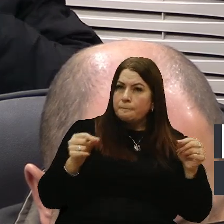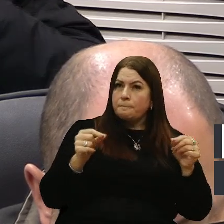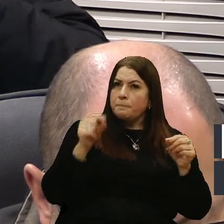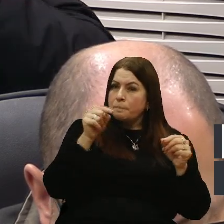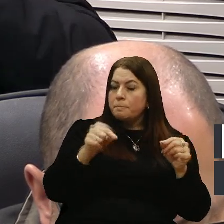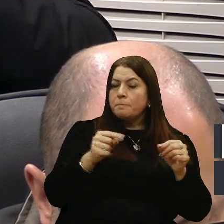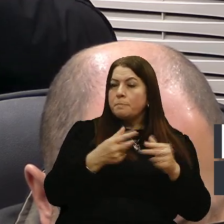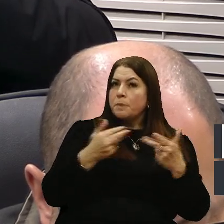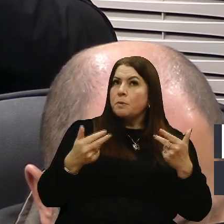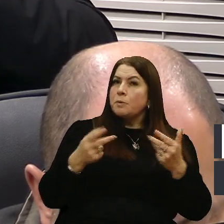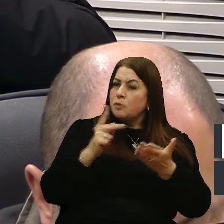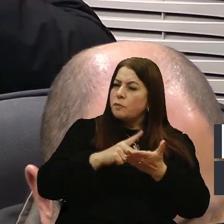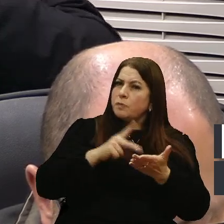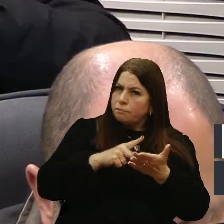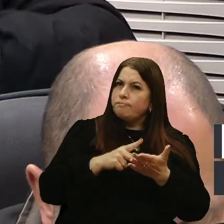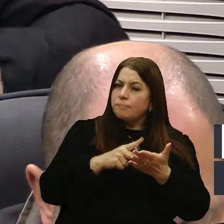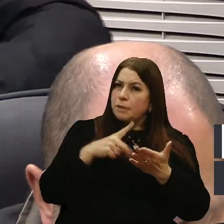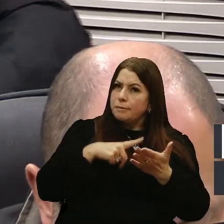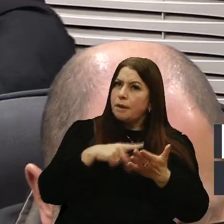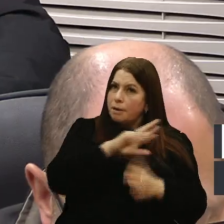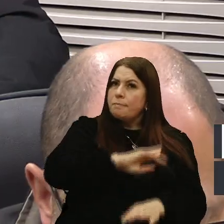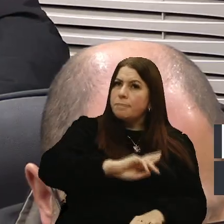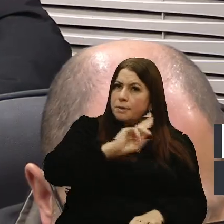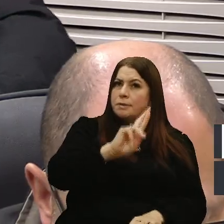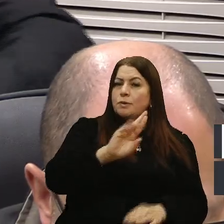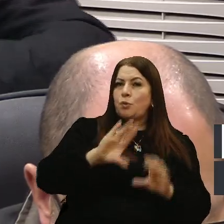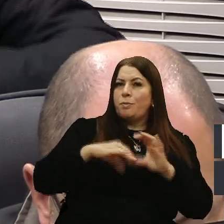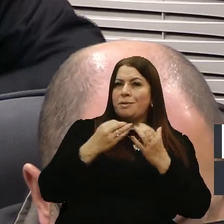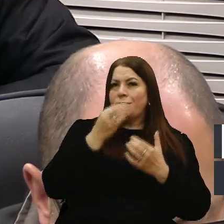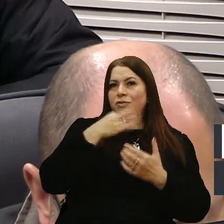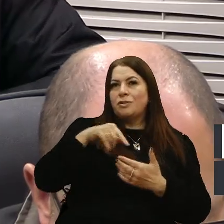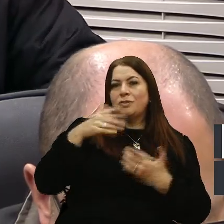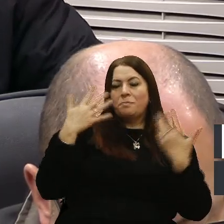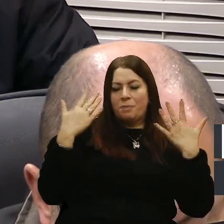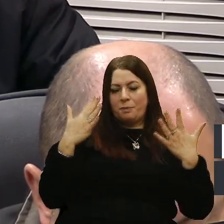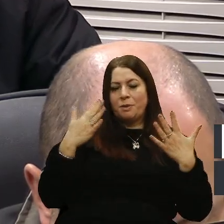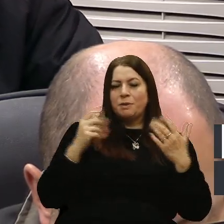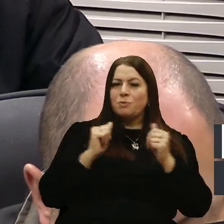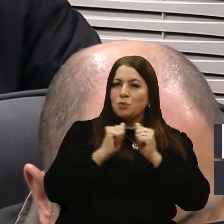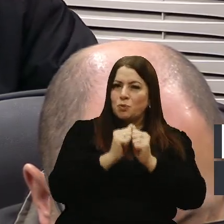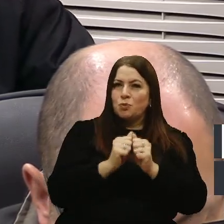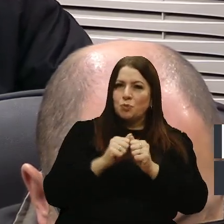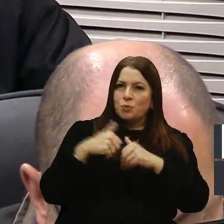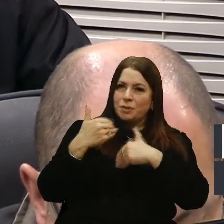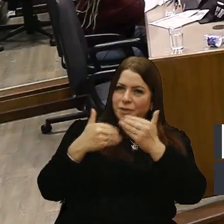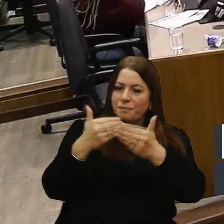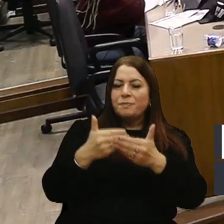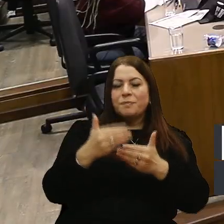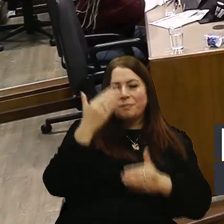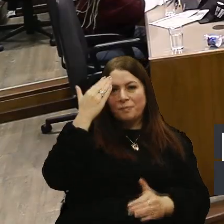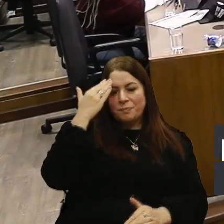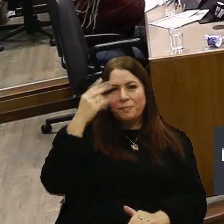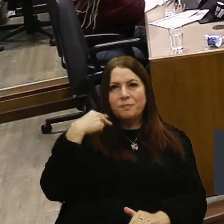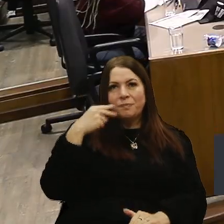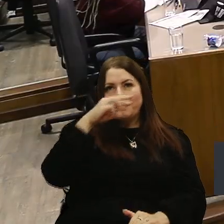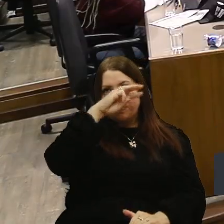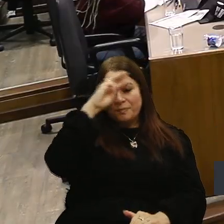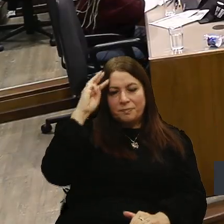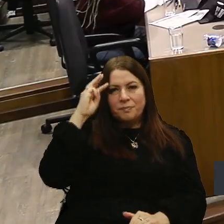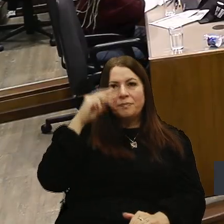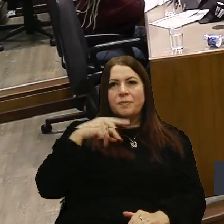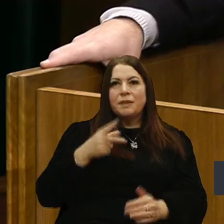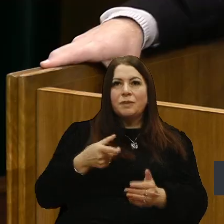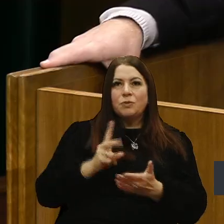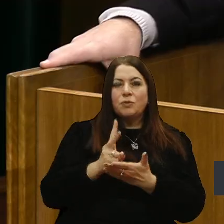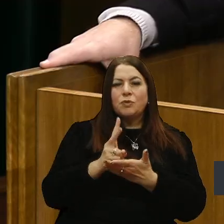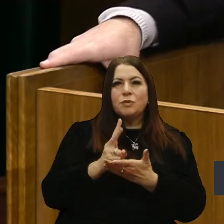é algo que, de fato, está representando a comunidade caxiense. Parabéns e temos junto nessa caminhada. Obrigado, vereador Valim. Antes de eu seguir